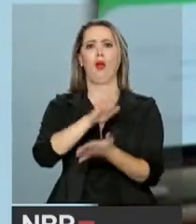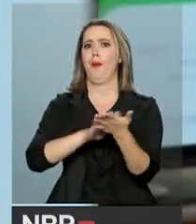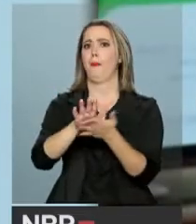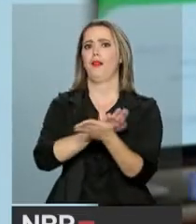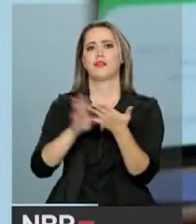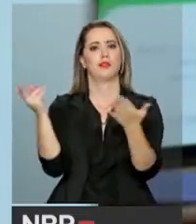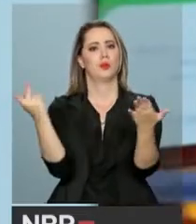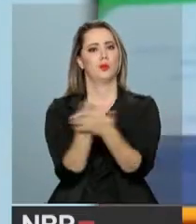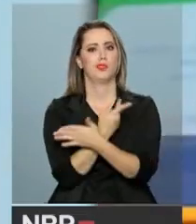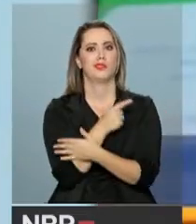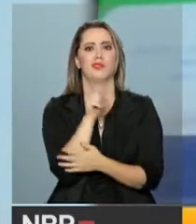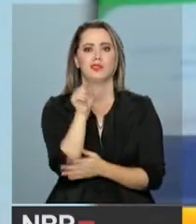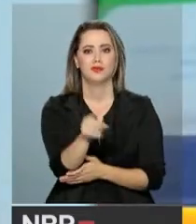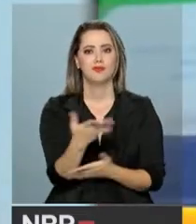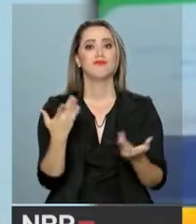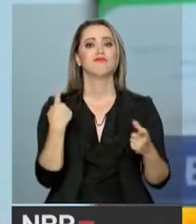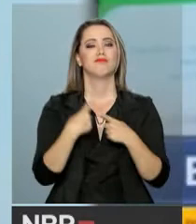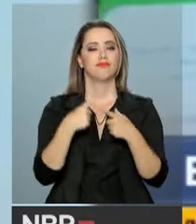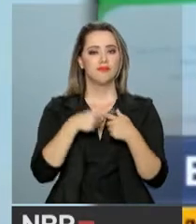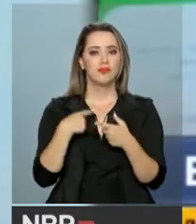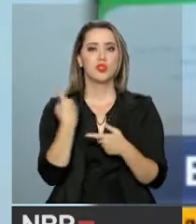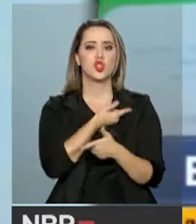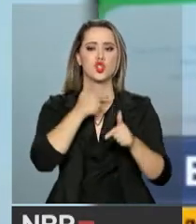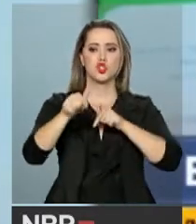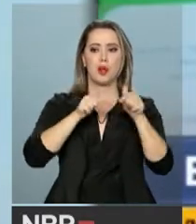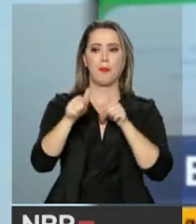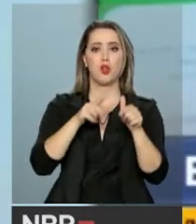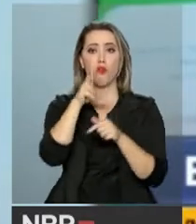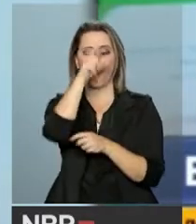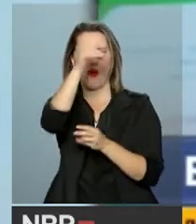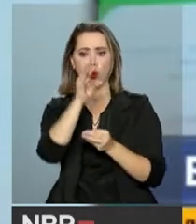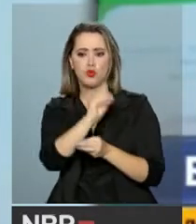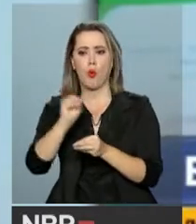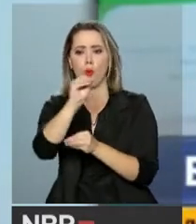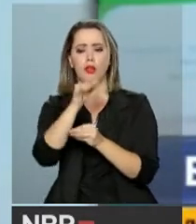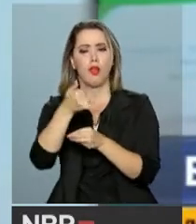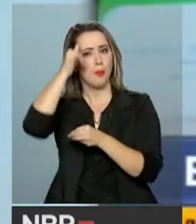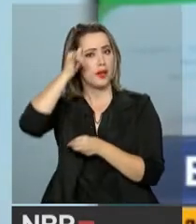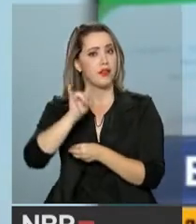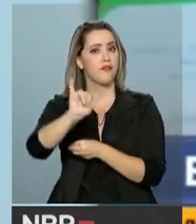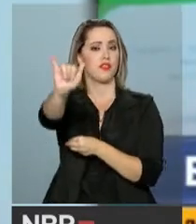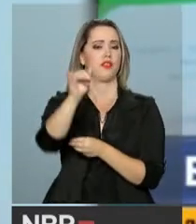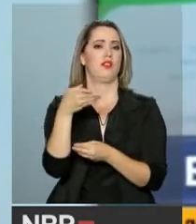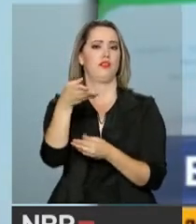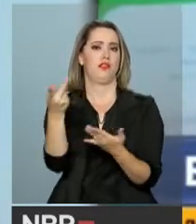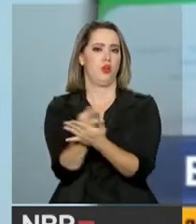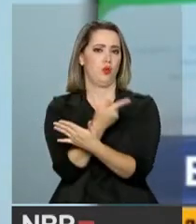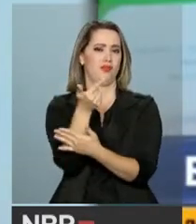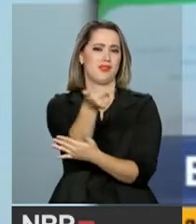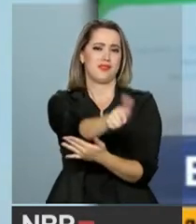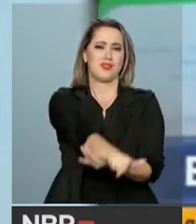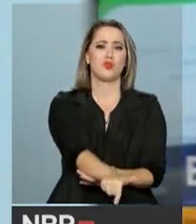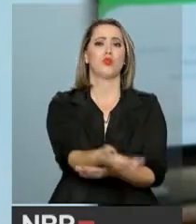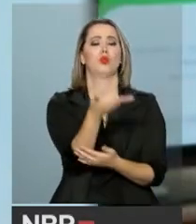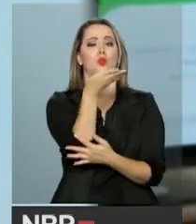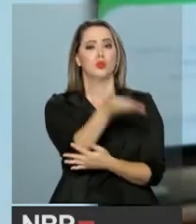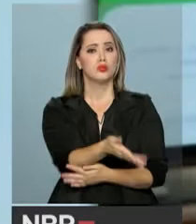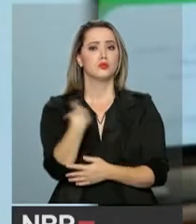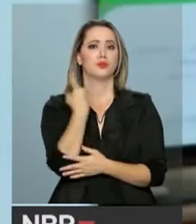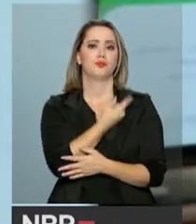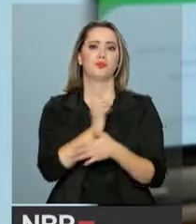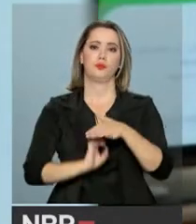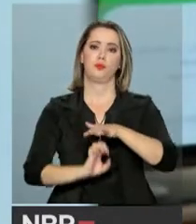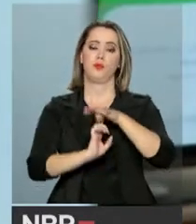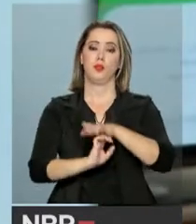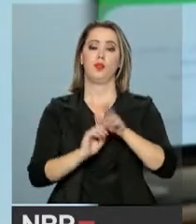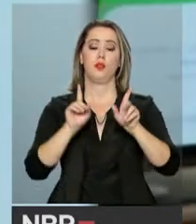dessa natureza, né? E a gente vem realmente fazendo um trabalho muito forte, né, para evitar, obviamente, né, que isso não aconteça mais dentro da nossa